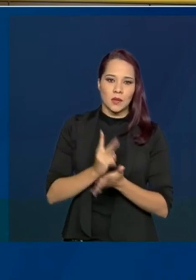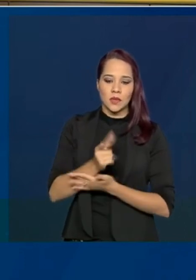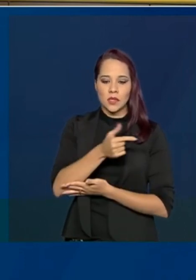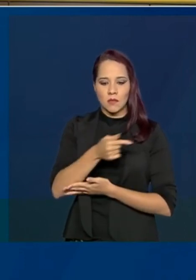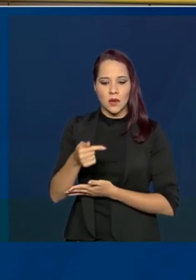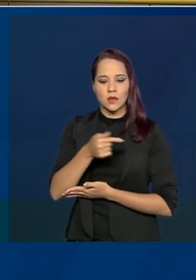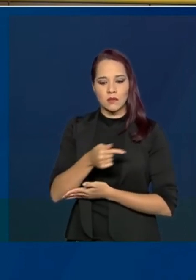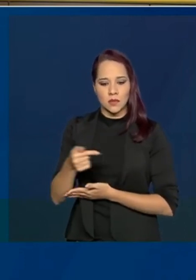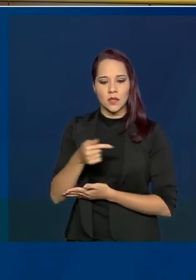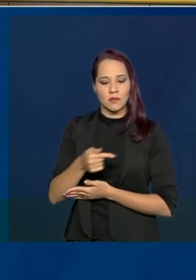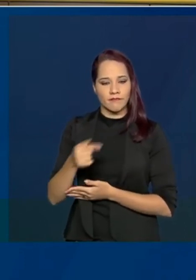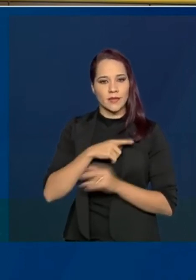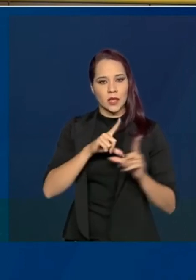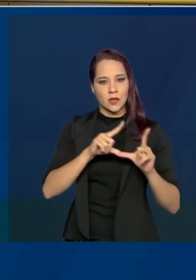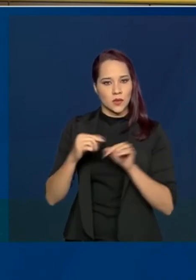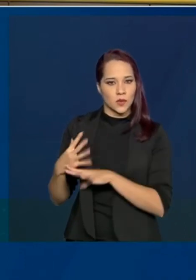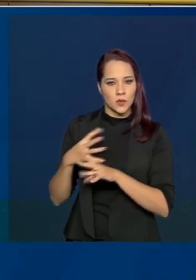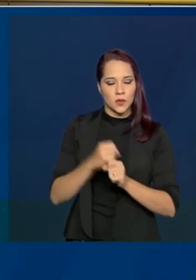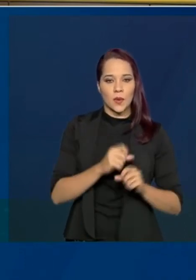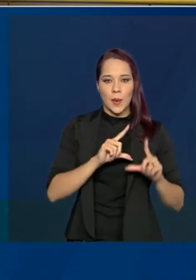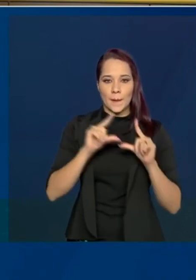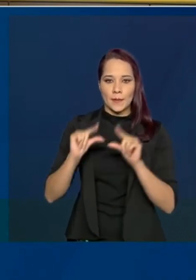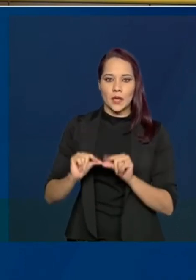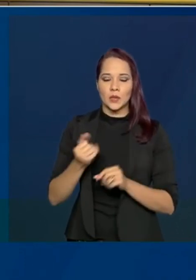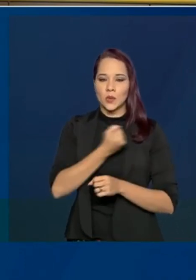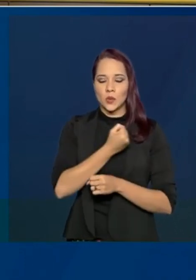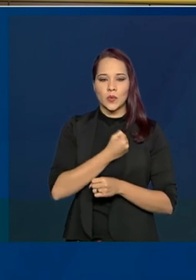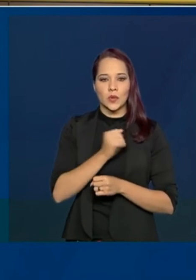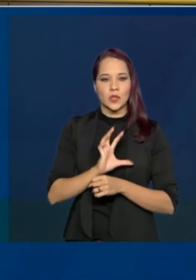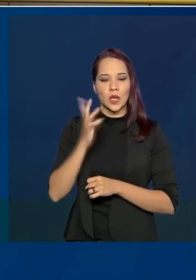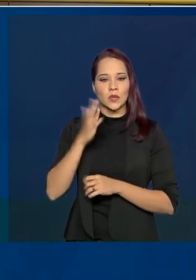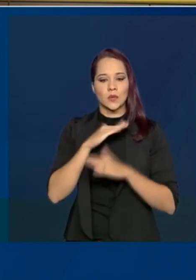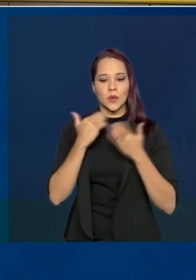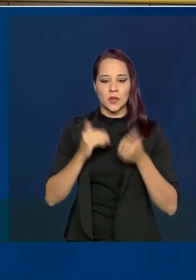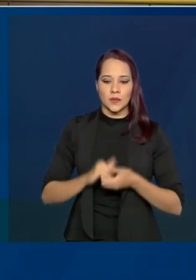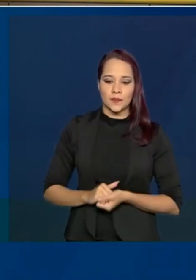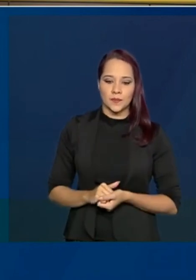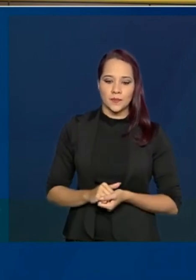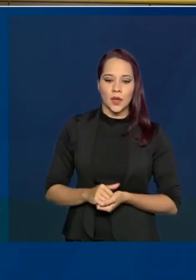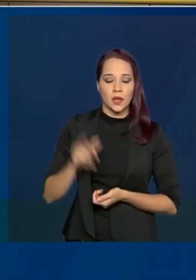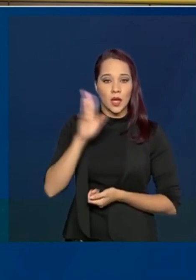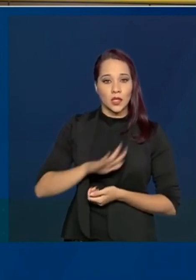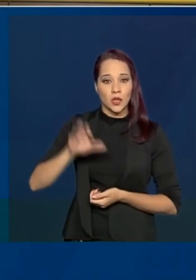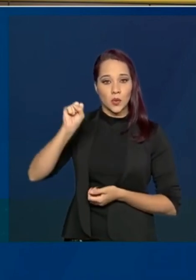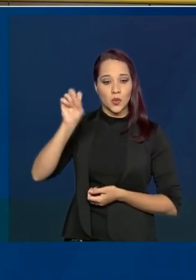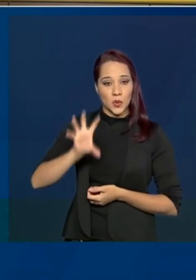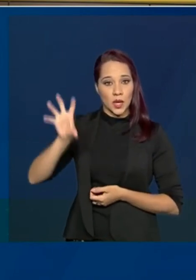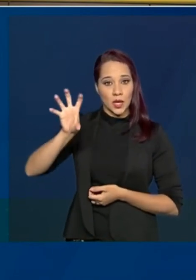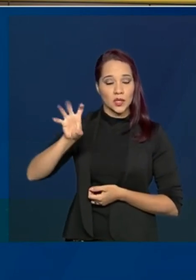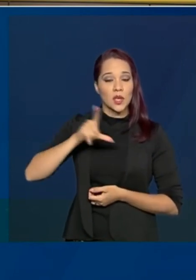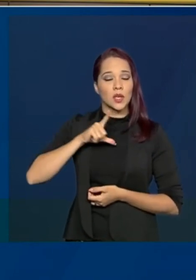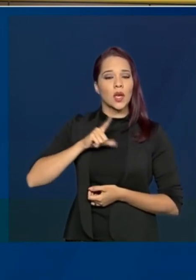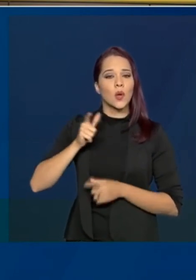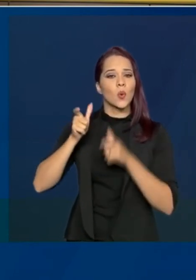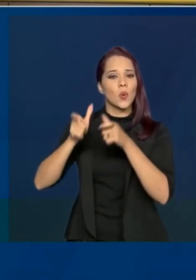após semana, sendo contabilizado cada vez menor número de casos e óbitos. Próximo, na região sudeste, que é a região que